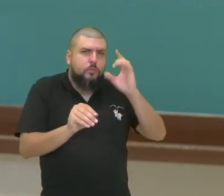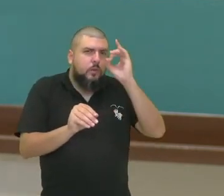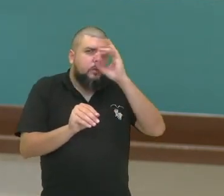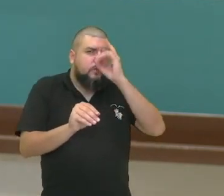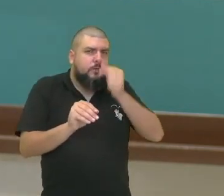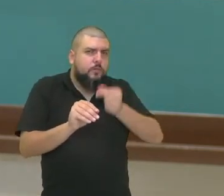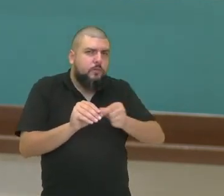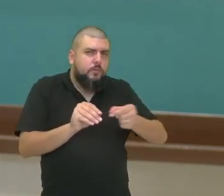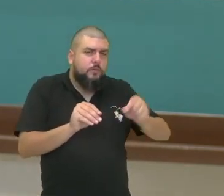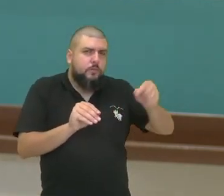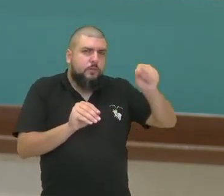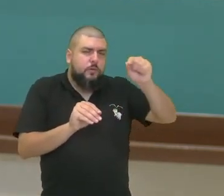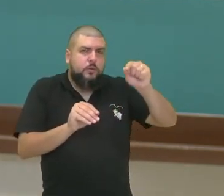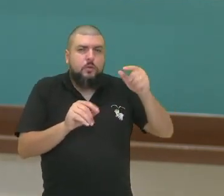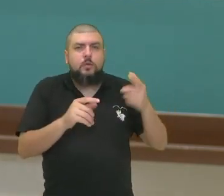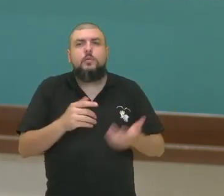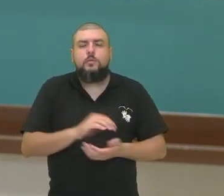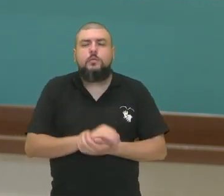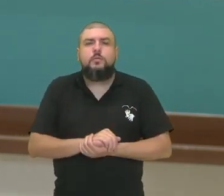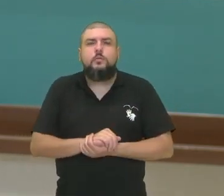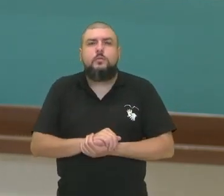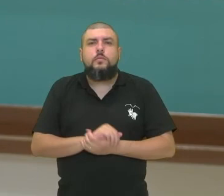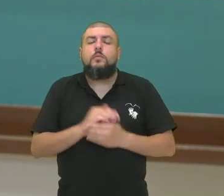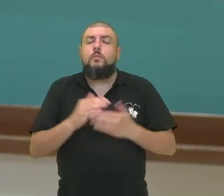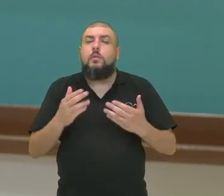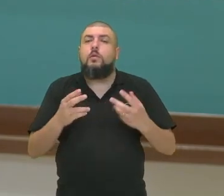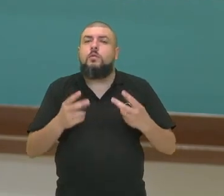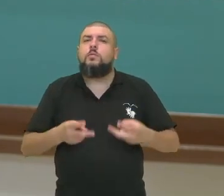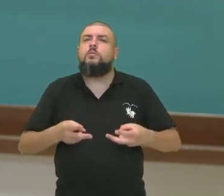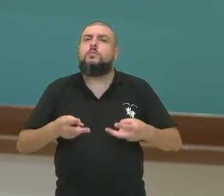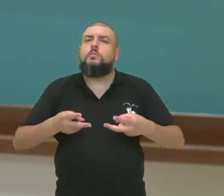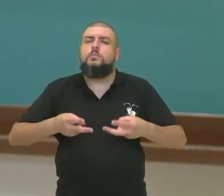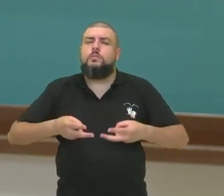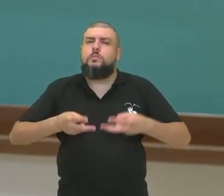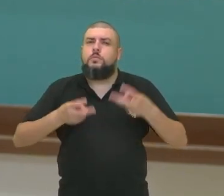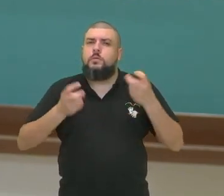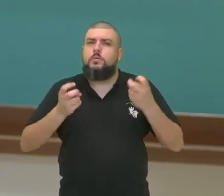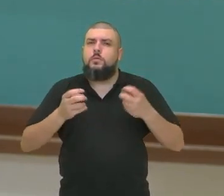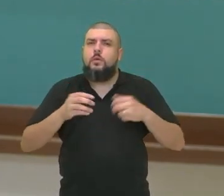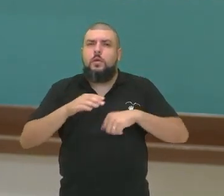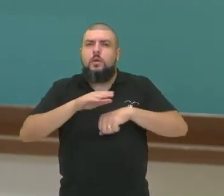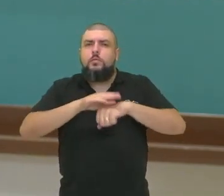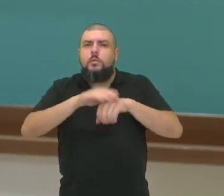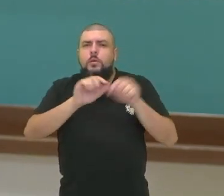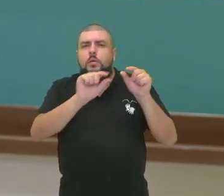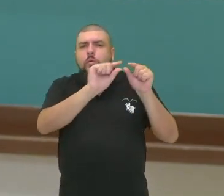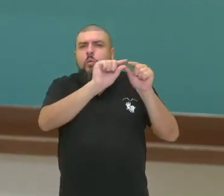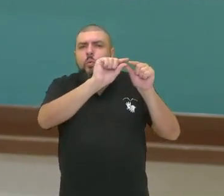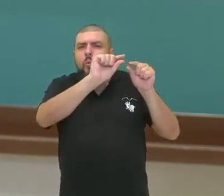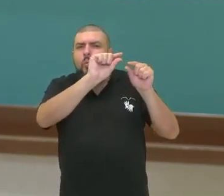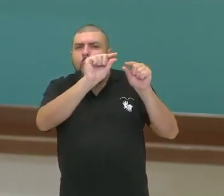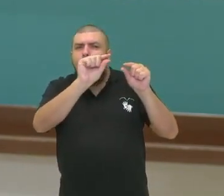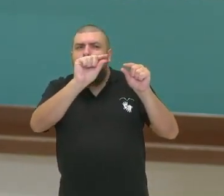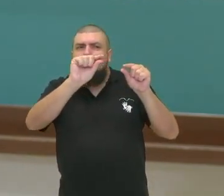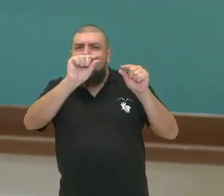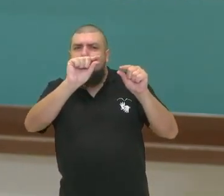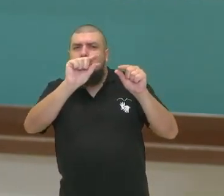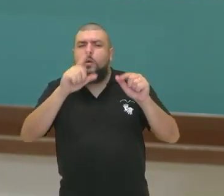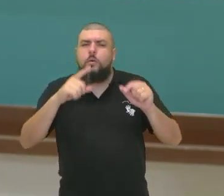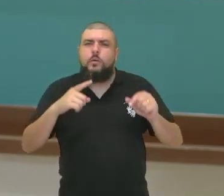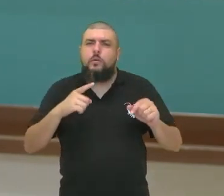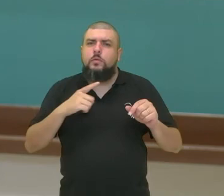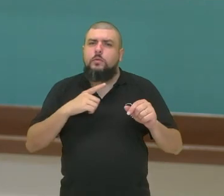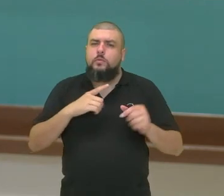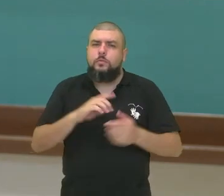ok? Então, são exemplos. Também a planície aqui, apesar de mais estreita, mas temos também na região do Mar